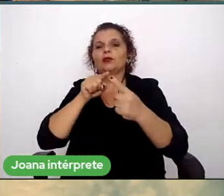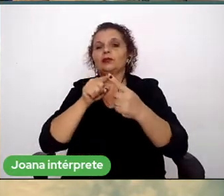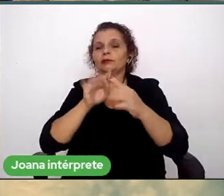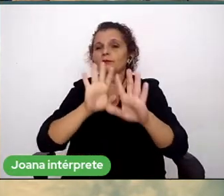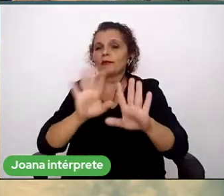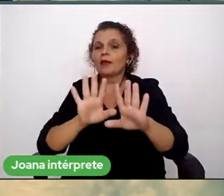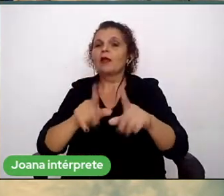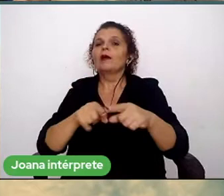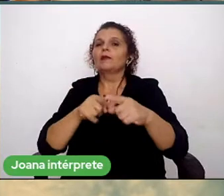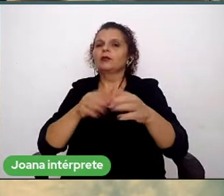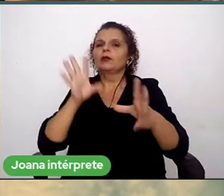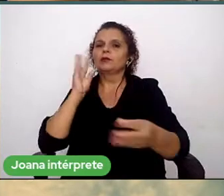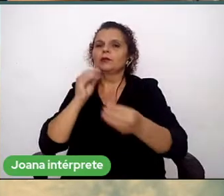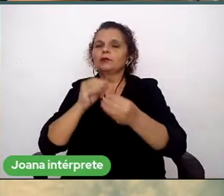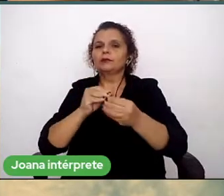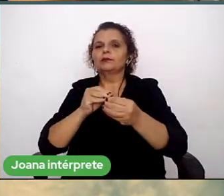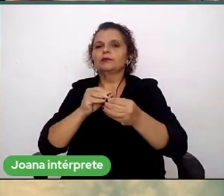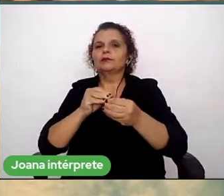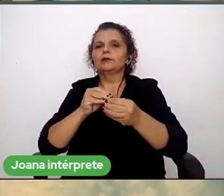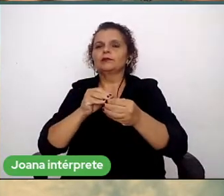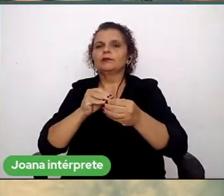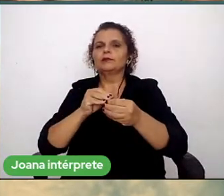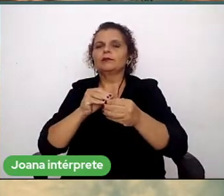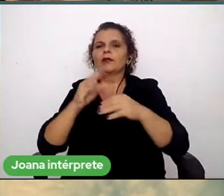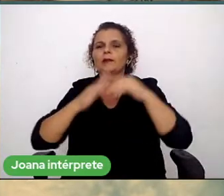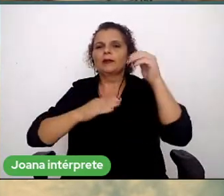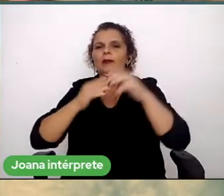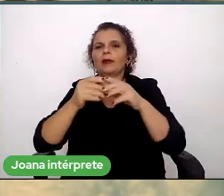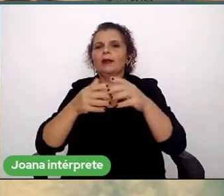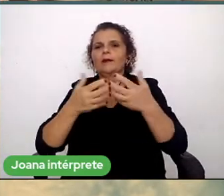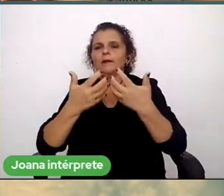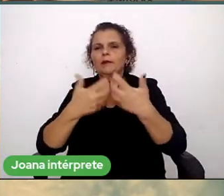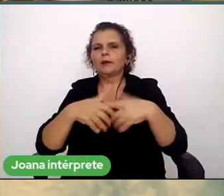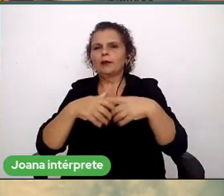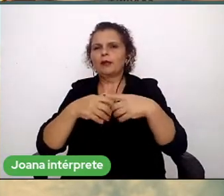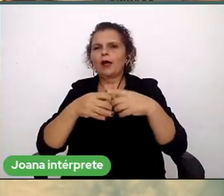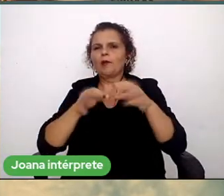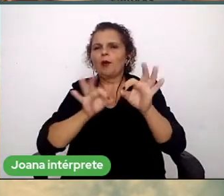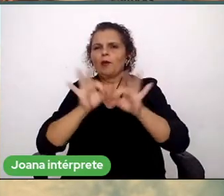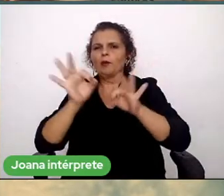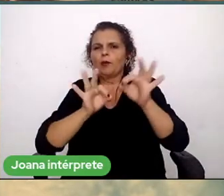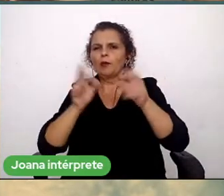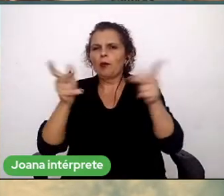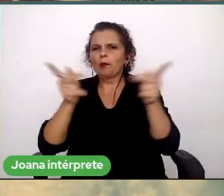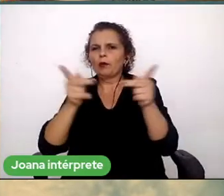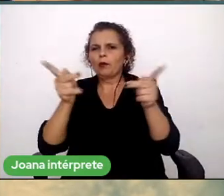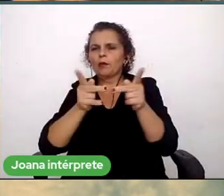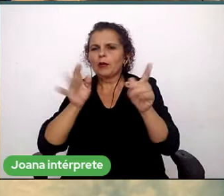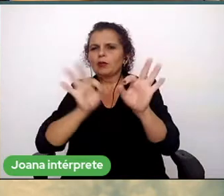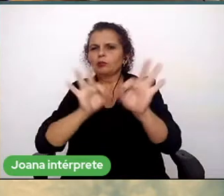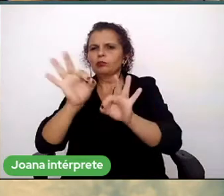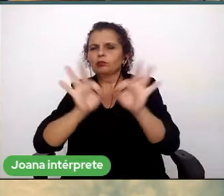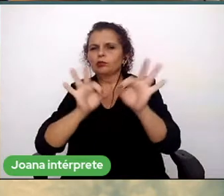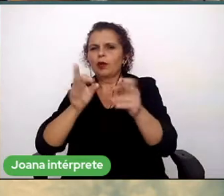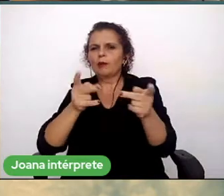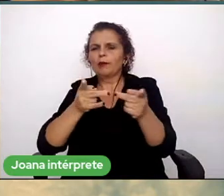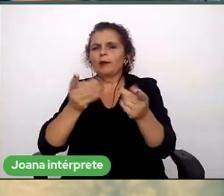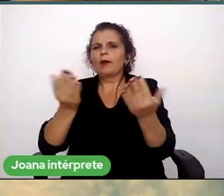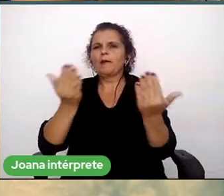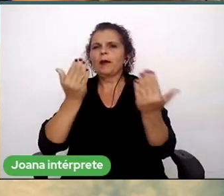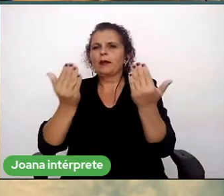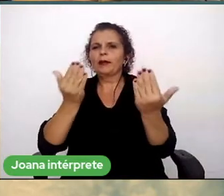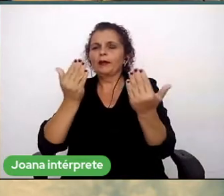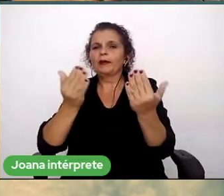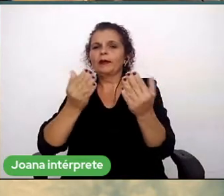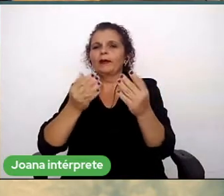gente fala em prática de desenvolvimento por exemplo a programação variada nos simulamos programação variada nos nossos times a